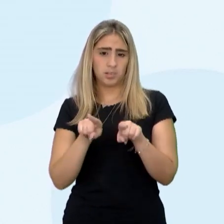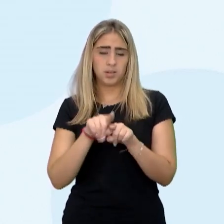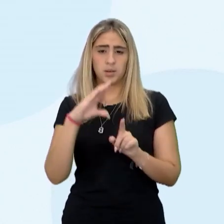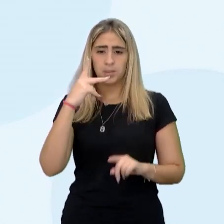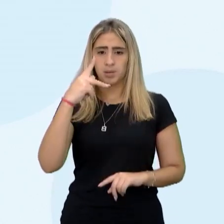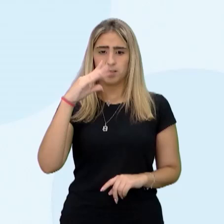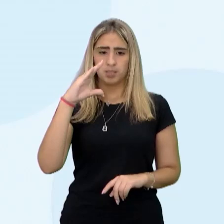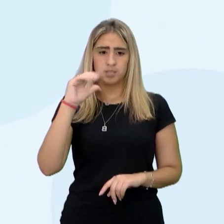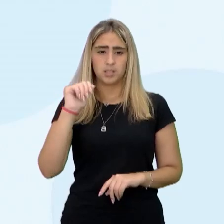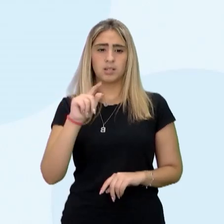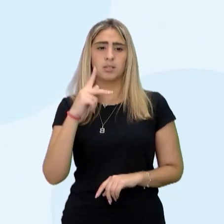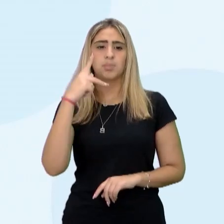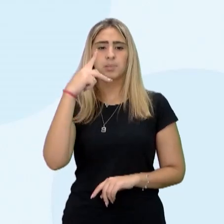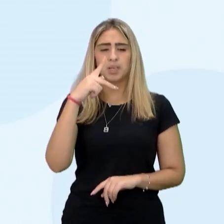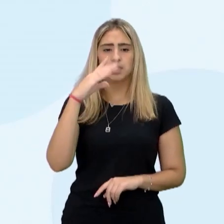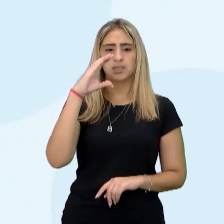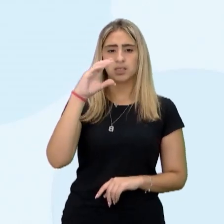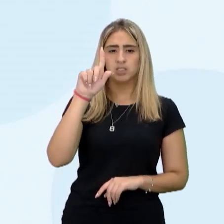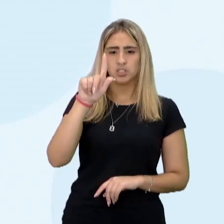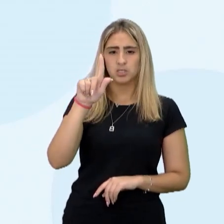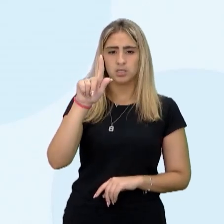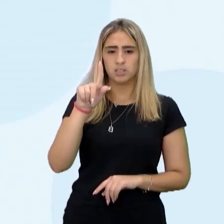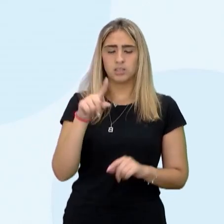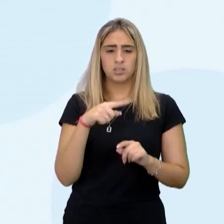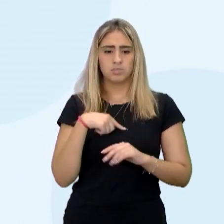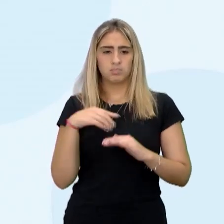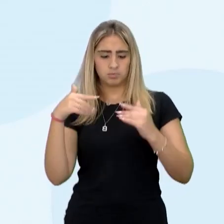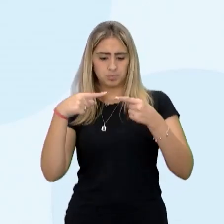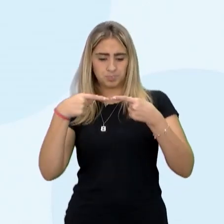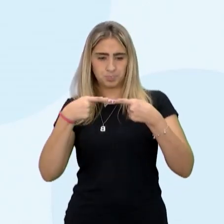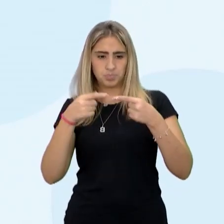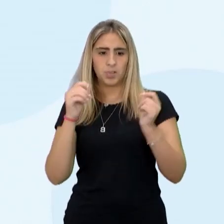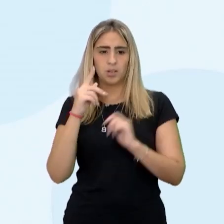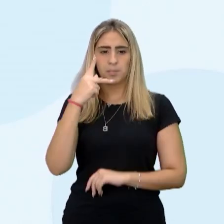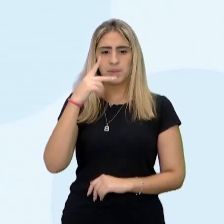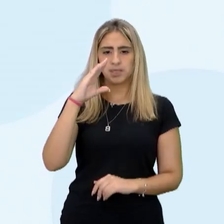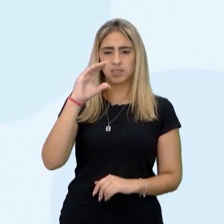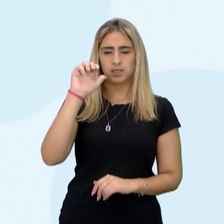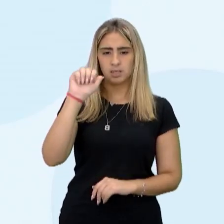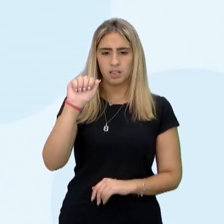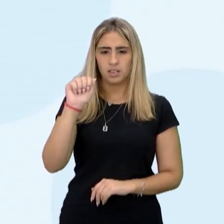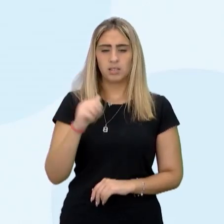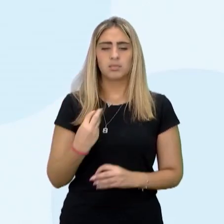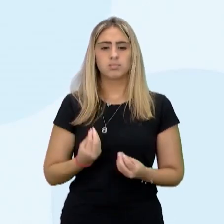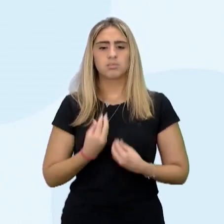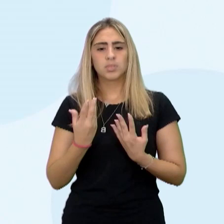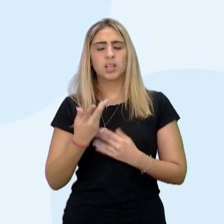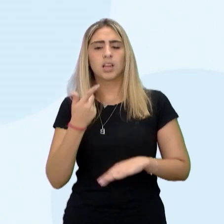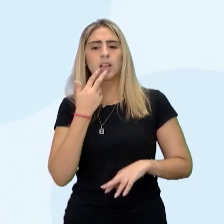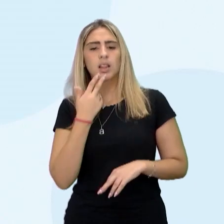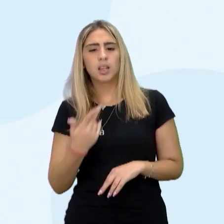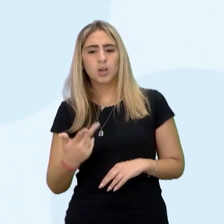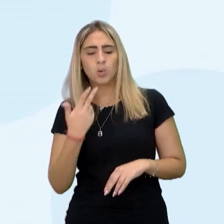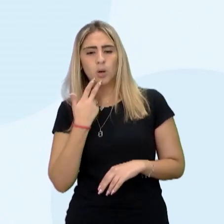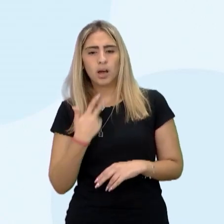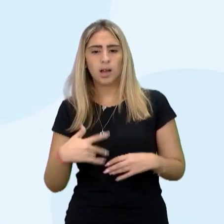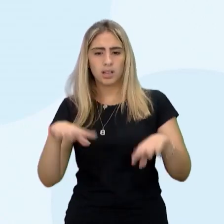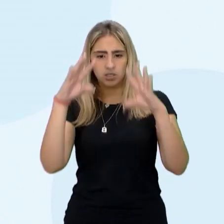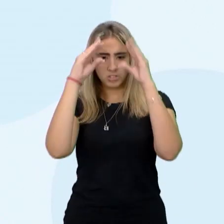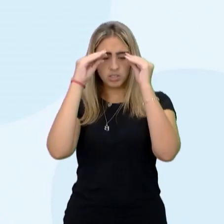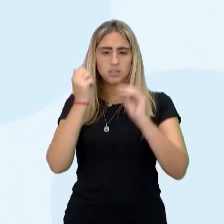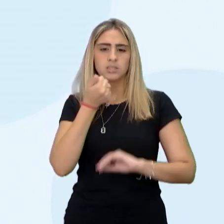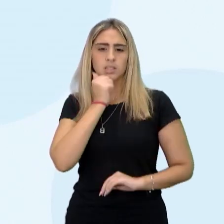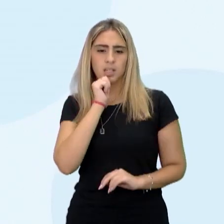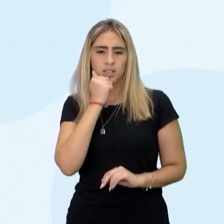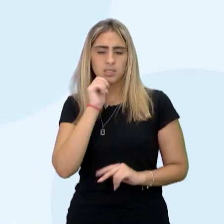ele alinha com o PCG, ele alinha entre os PCAs, né, da área de linguagem, de matemática e ciências da natureza,